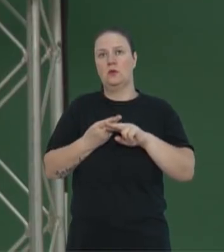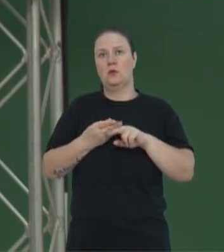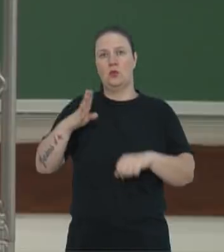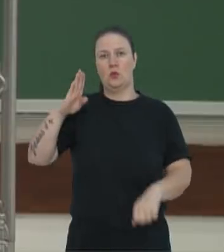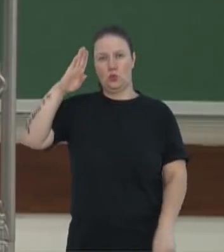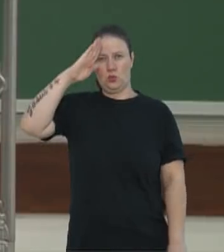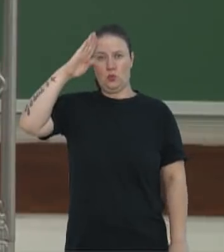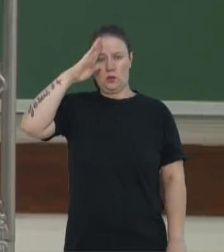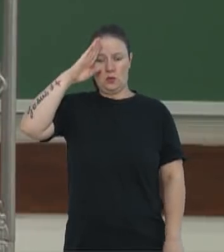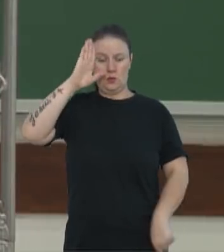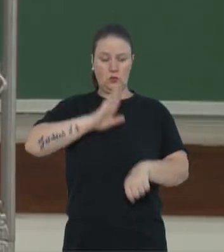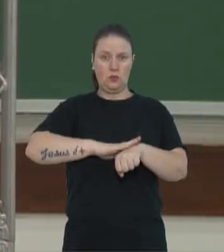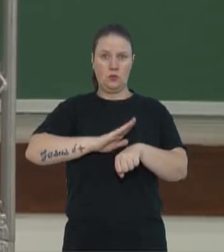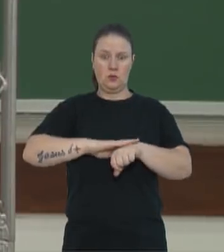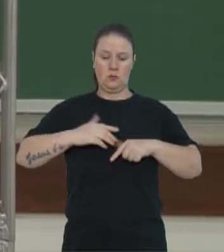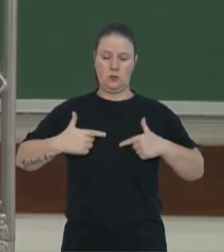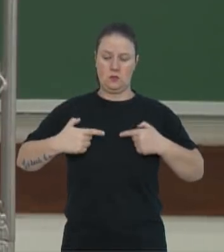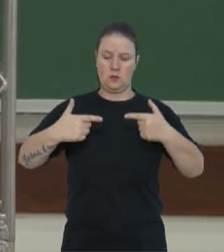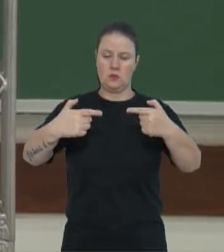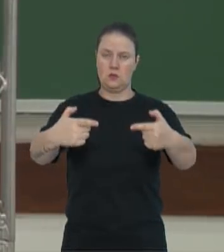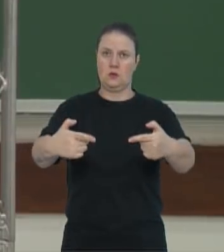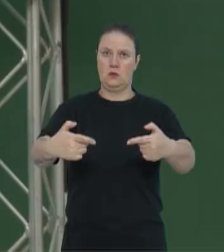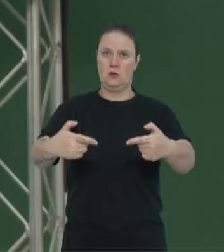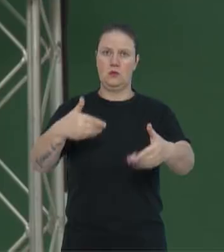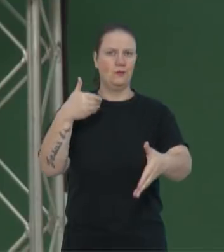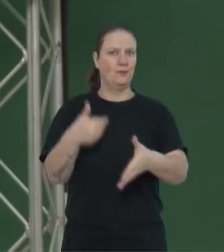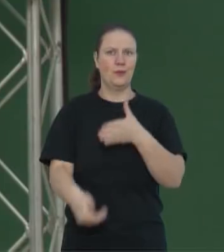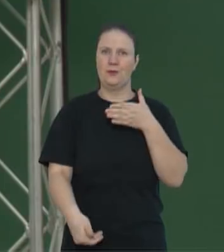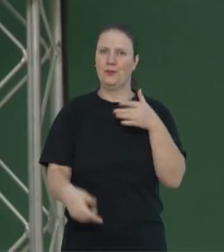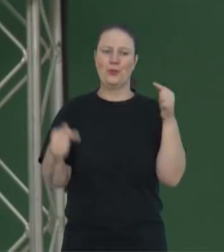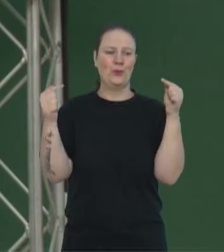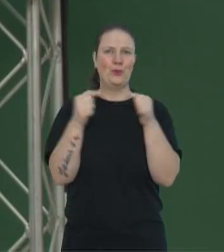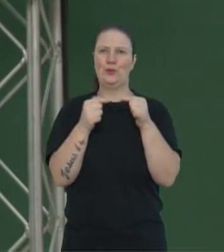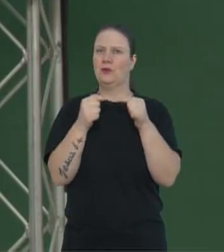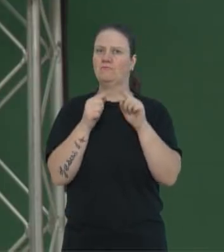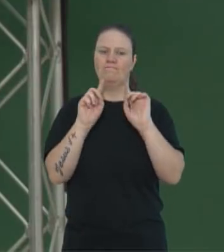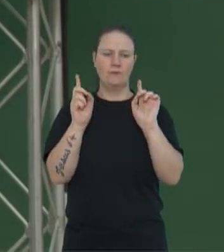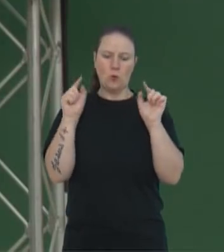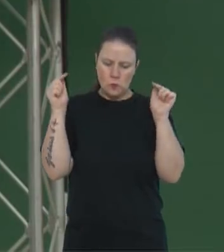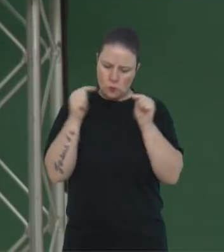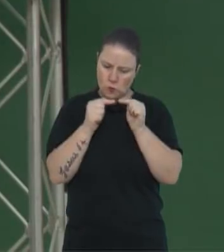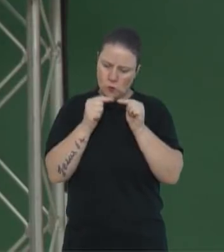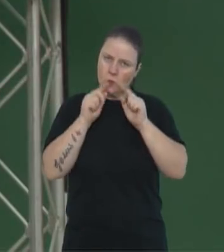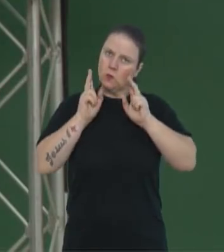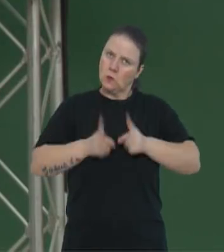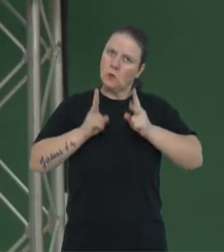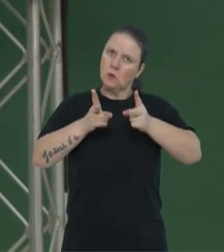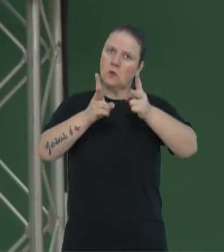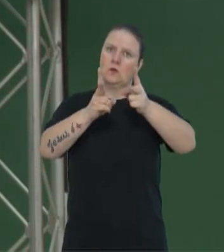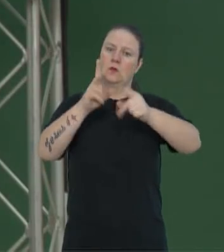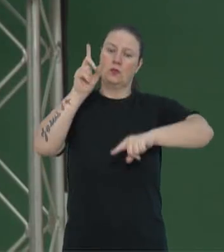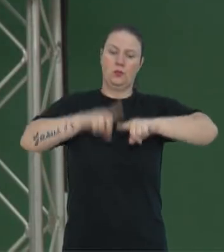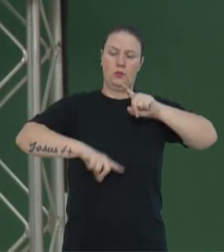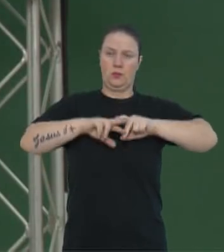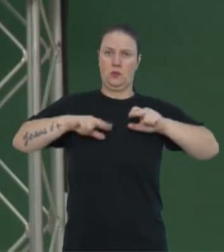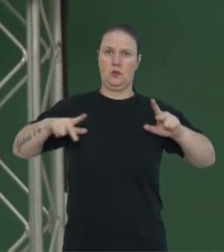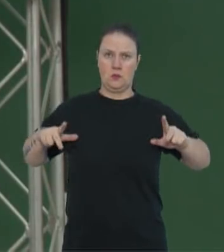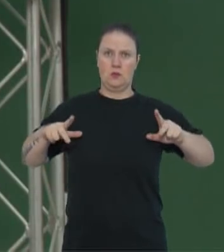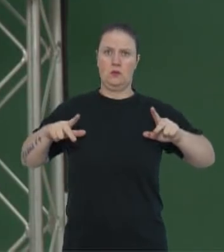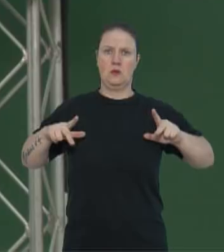guerra. Então, ela não perde essa conexão com o período por causa desses elementos. E são todos elementos de